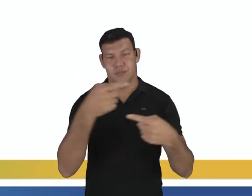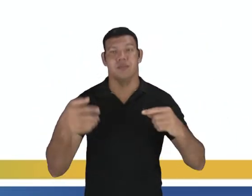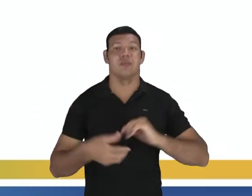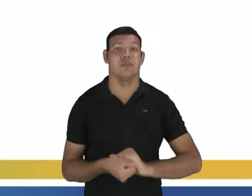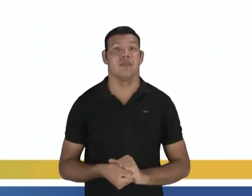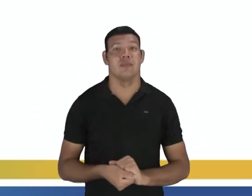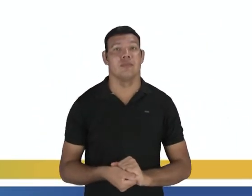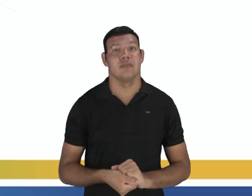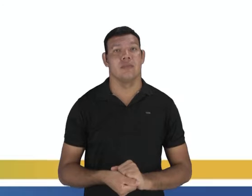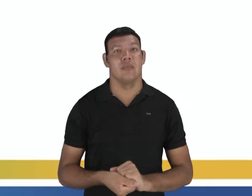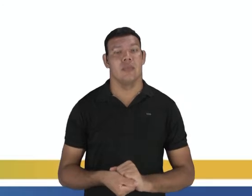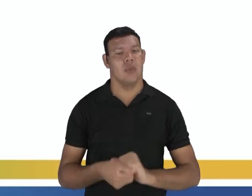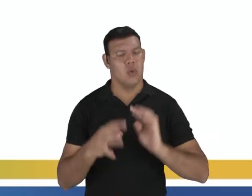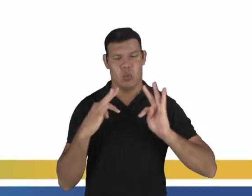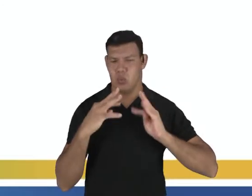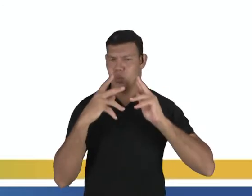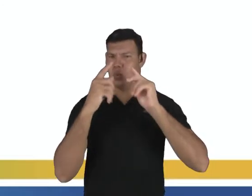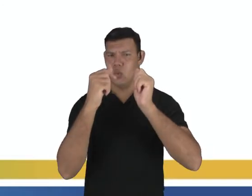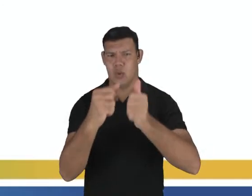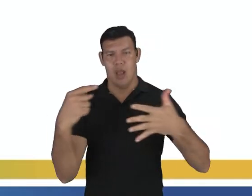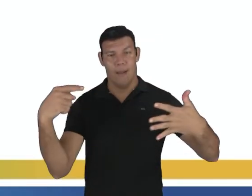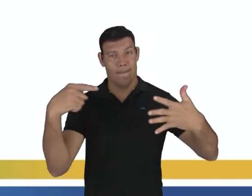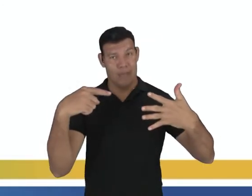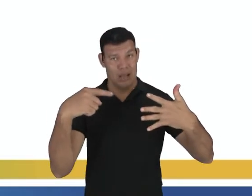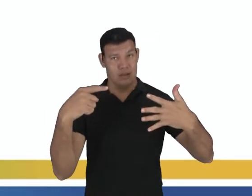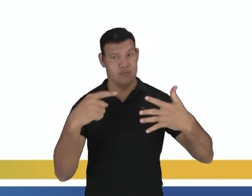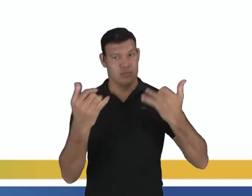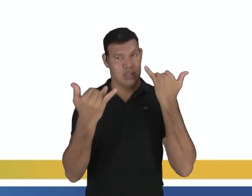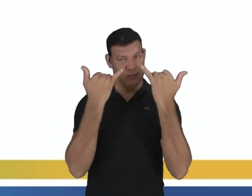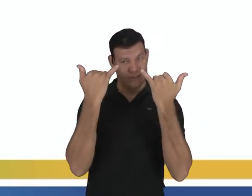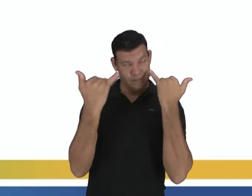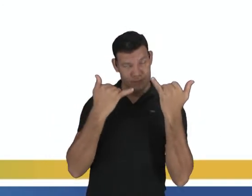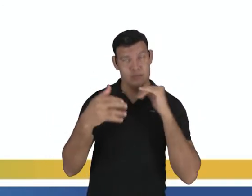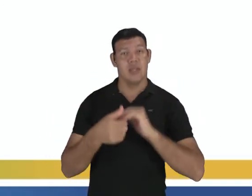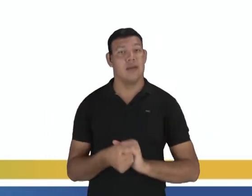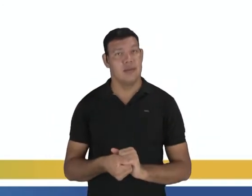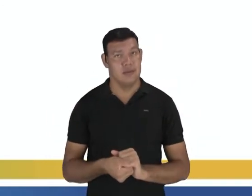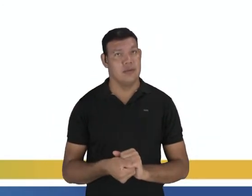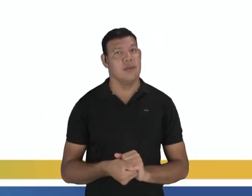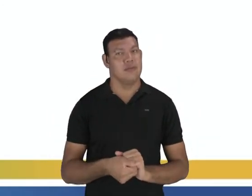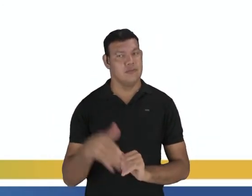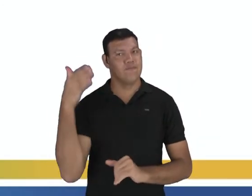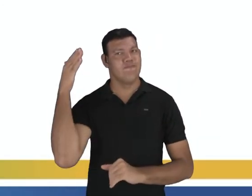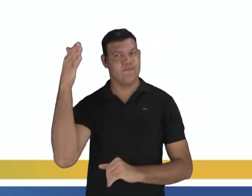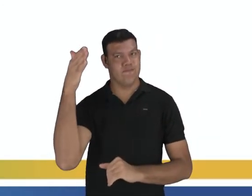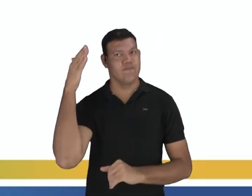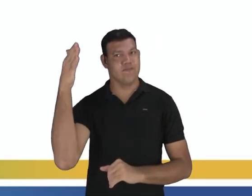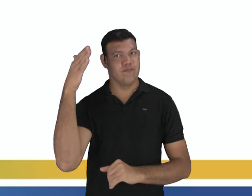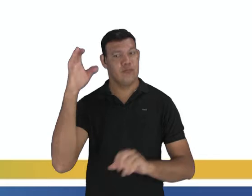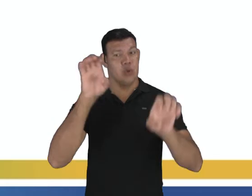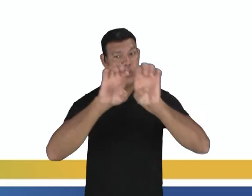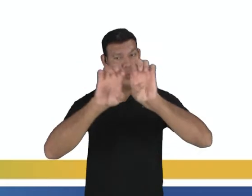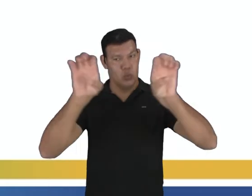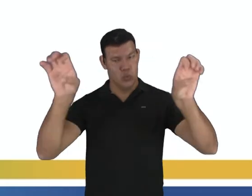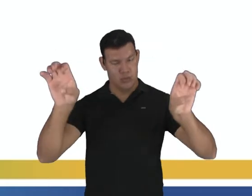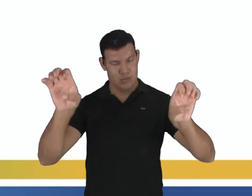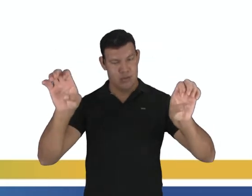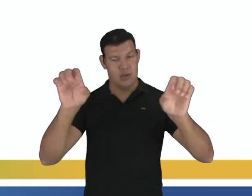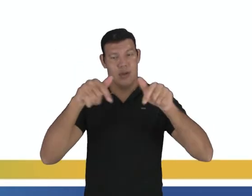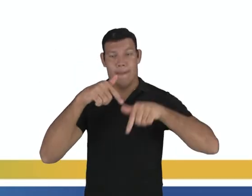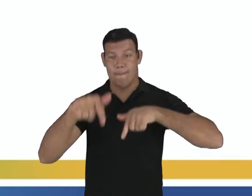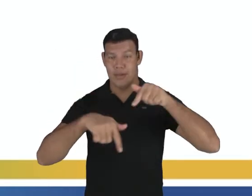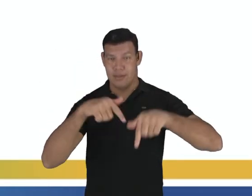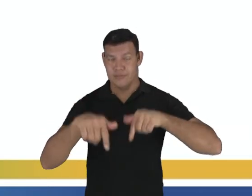reversível. Então, tudo isso, todas essas informações, elas estão presentes em uma equação